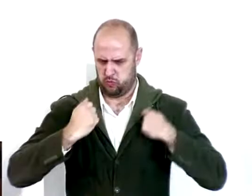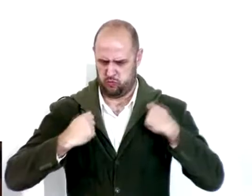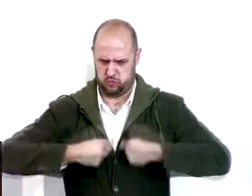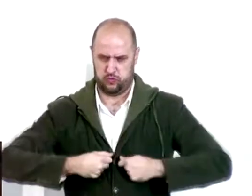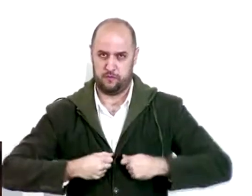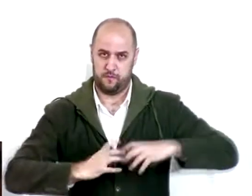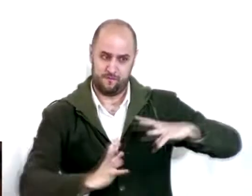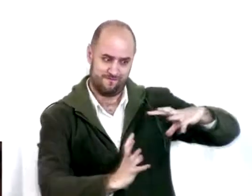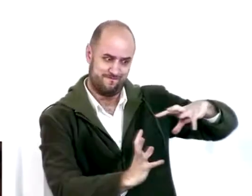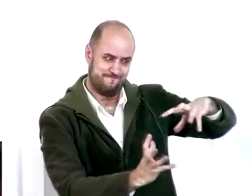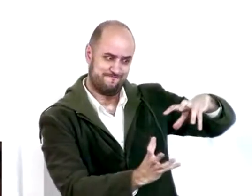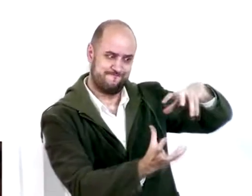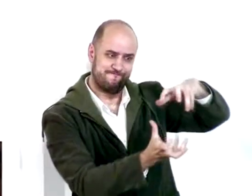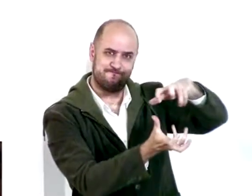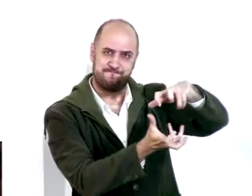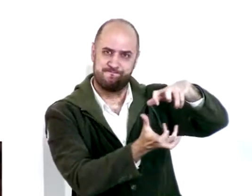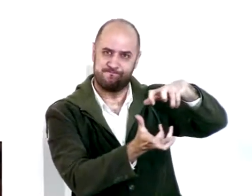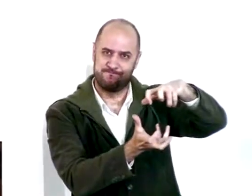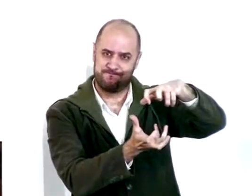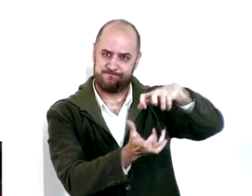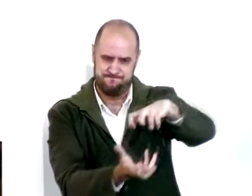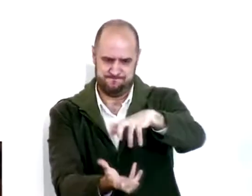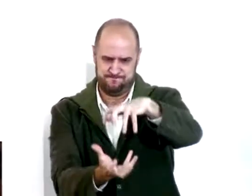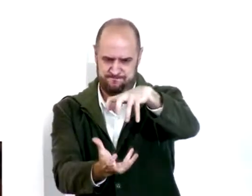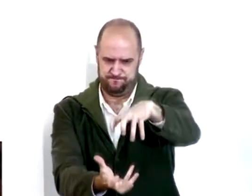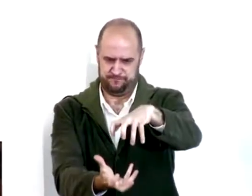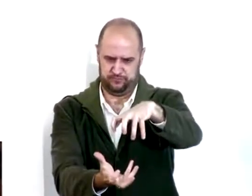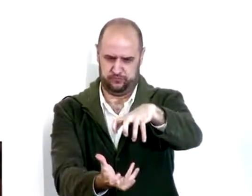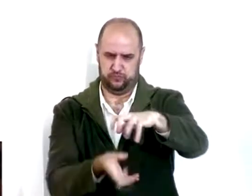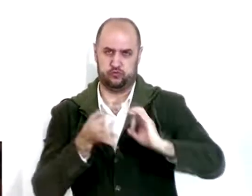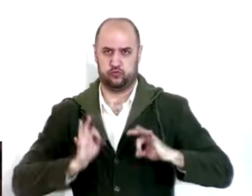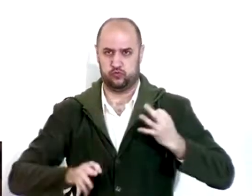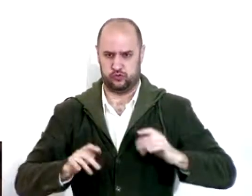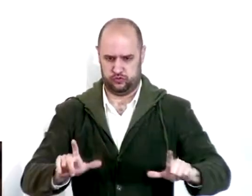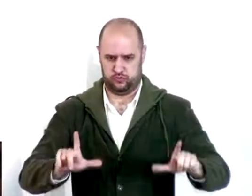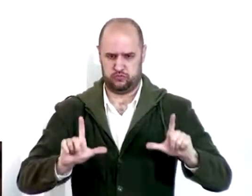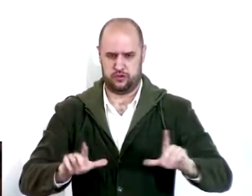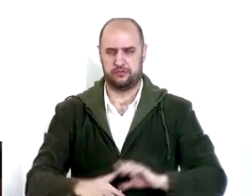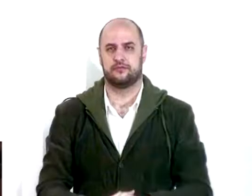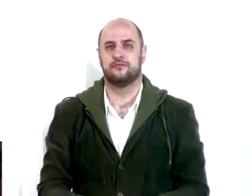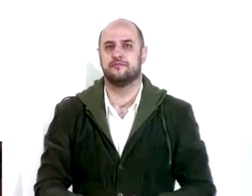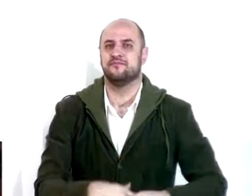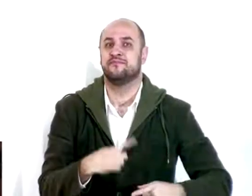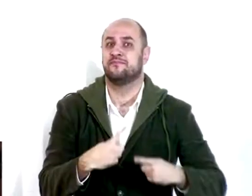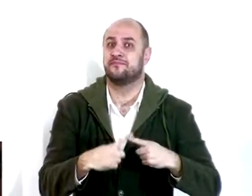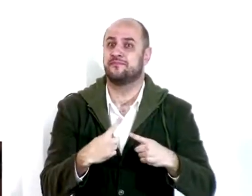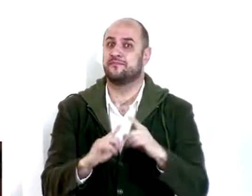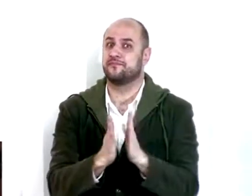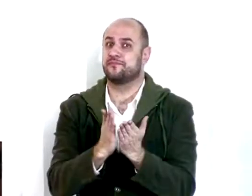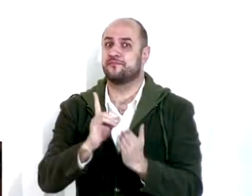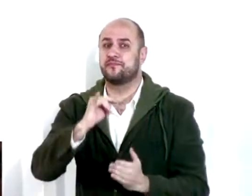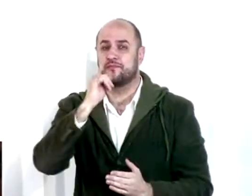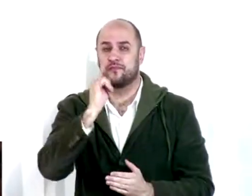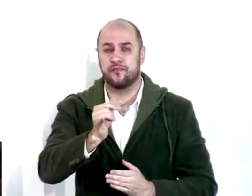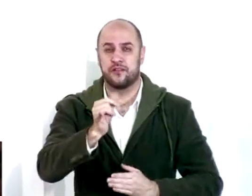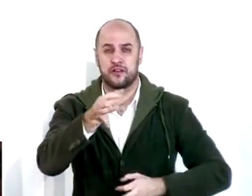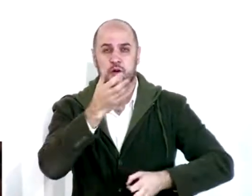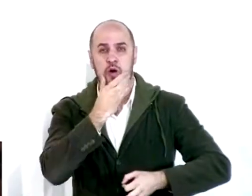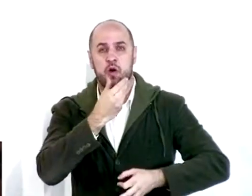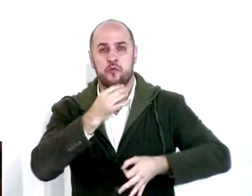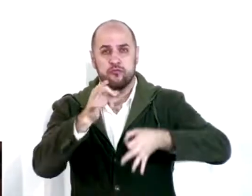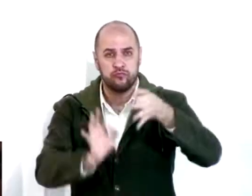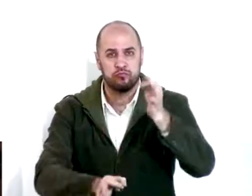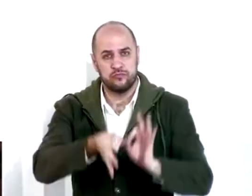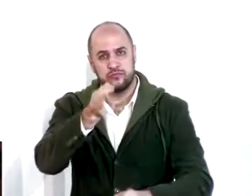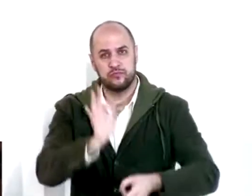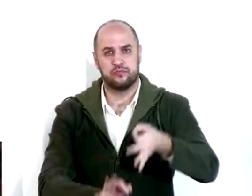planeta Terra na frente desse juiz. Porque o texto nos falará a respeito do justo